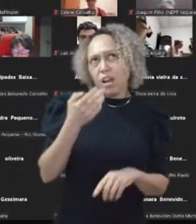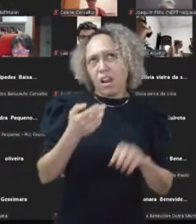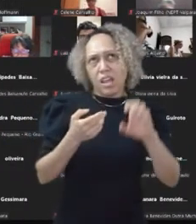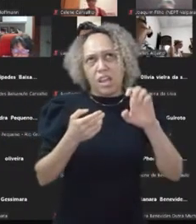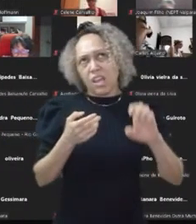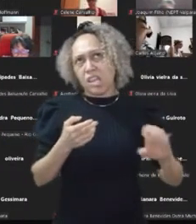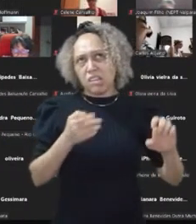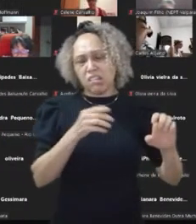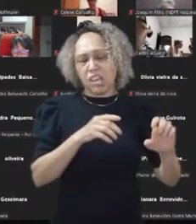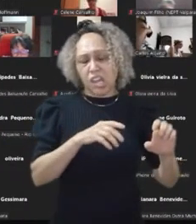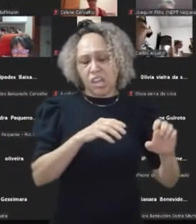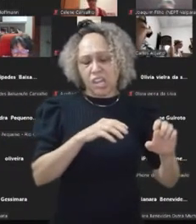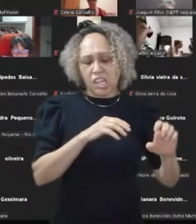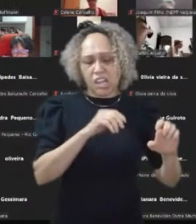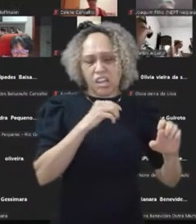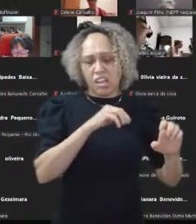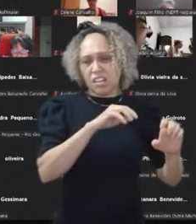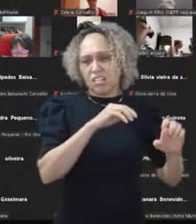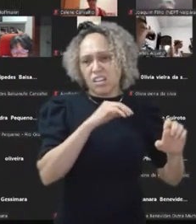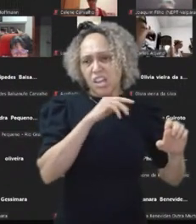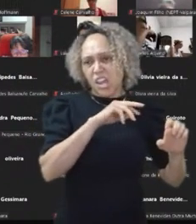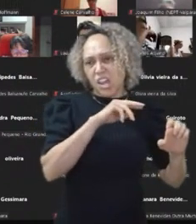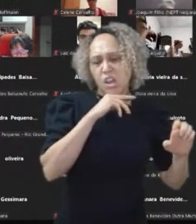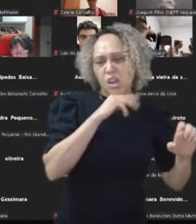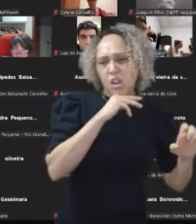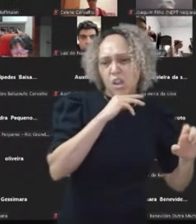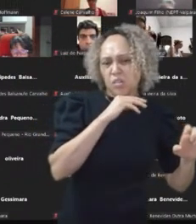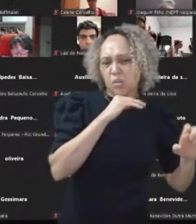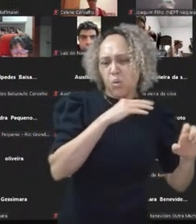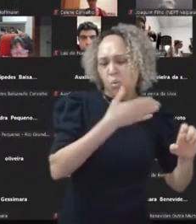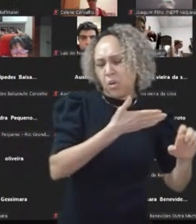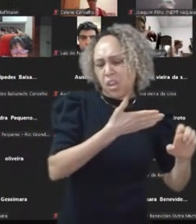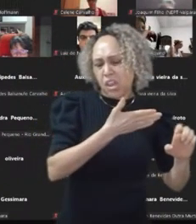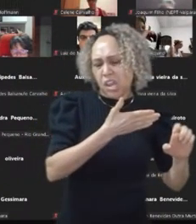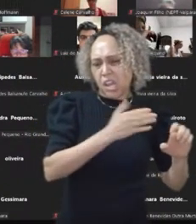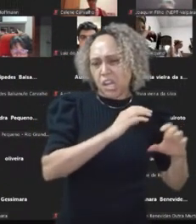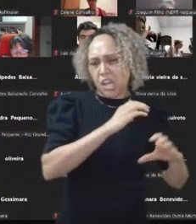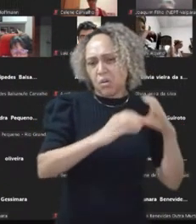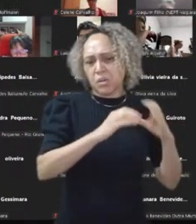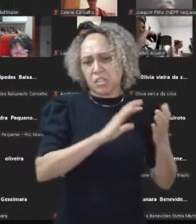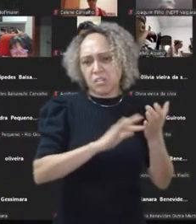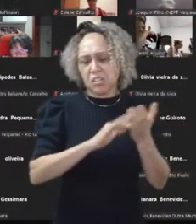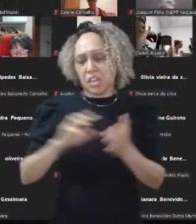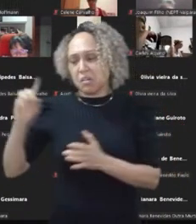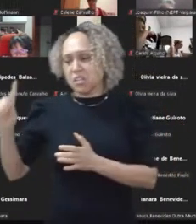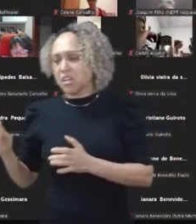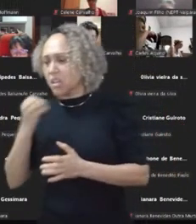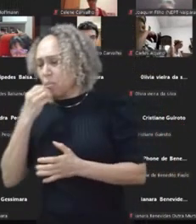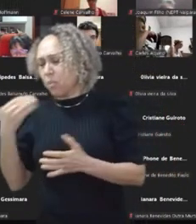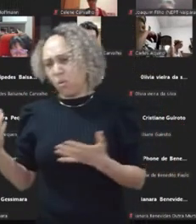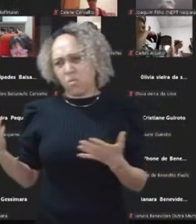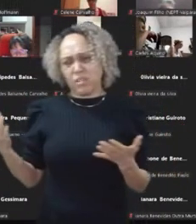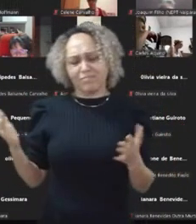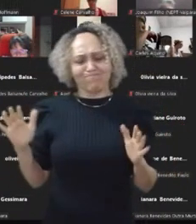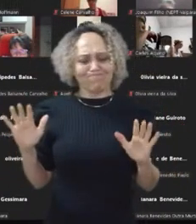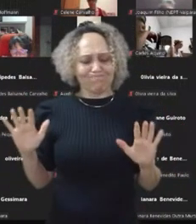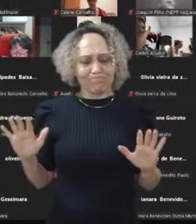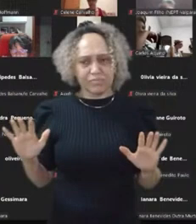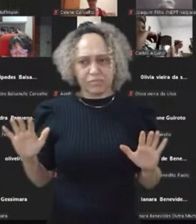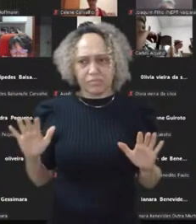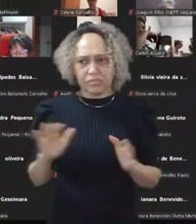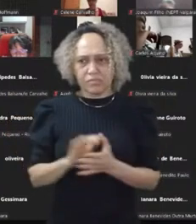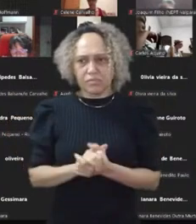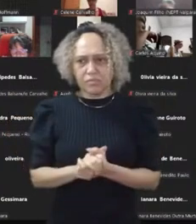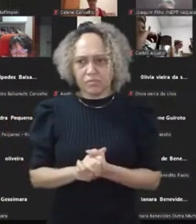internet à direita e extrema direita é boa se vocês vão lembrar 20 anos atrás com o começo da internet doss blogs a esquerda dominava era a época